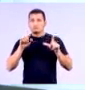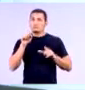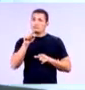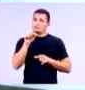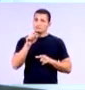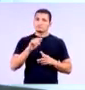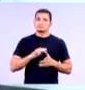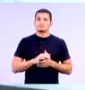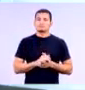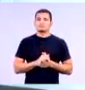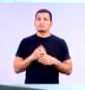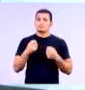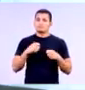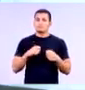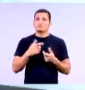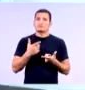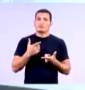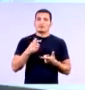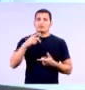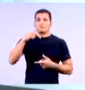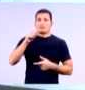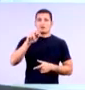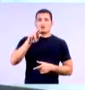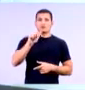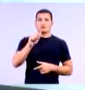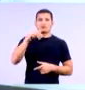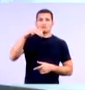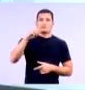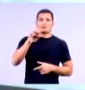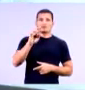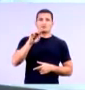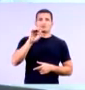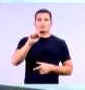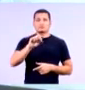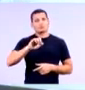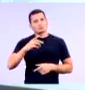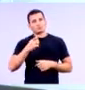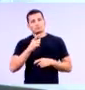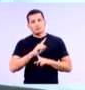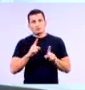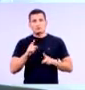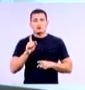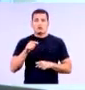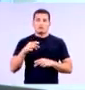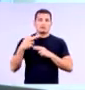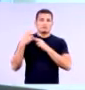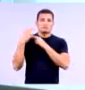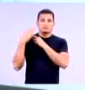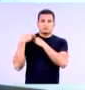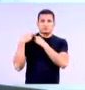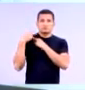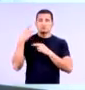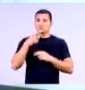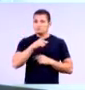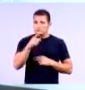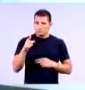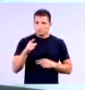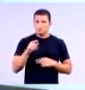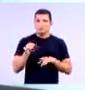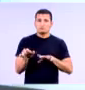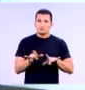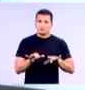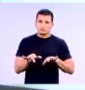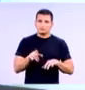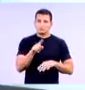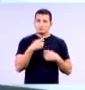precisar de parâmetros ou não. Isso aí, gente, é uma extrema responsabilidade de vocês, programadores e agora analistas. Vocês têm que